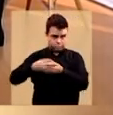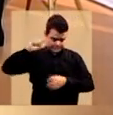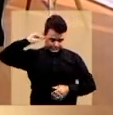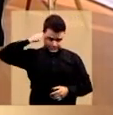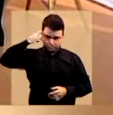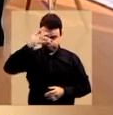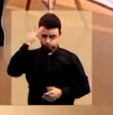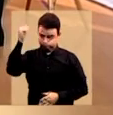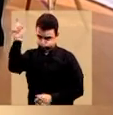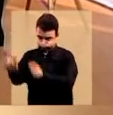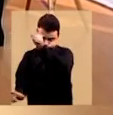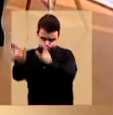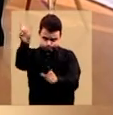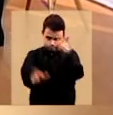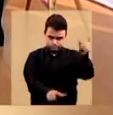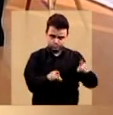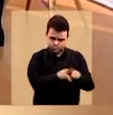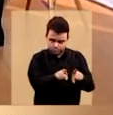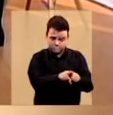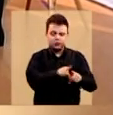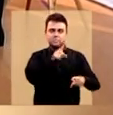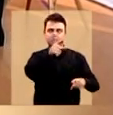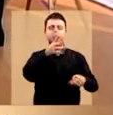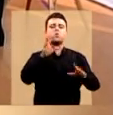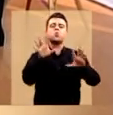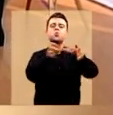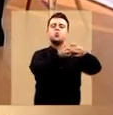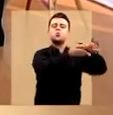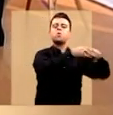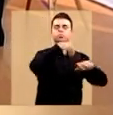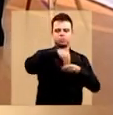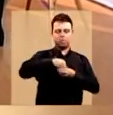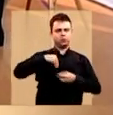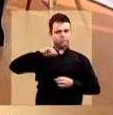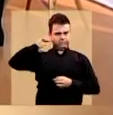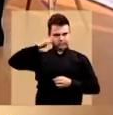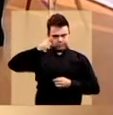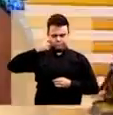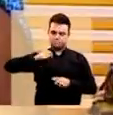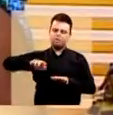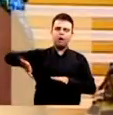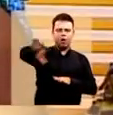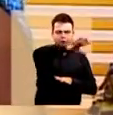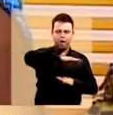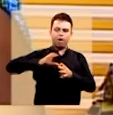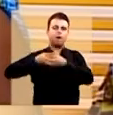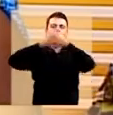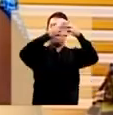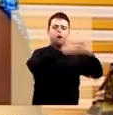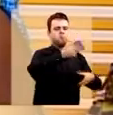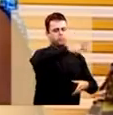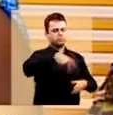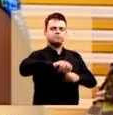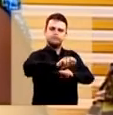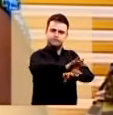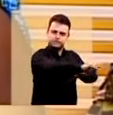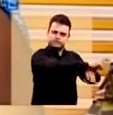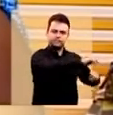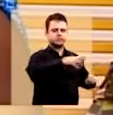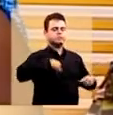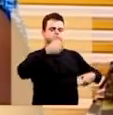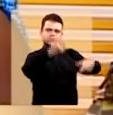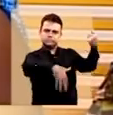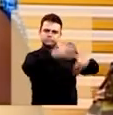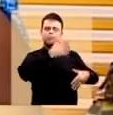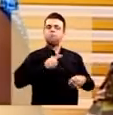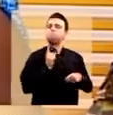negro, que levam as pessoas de outras, das várias matrizes que se tem dentro da cultura negra, para dar a formação para esses professores e levam os especialistas.